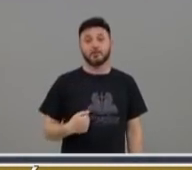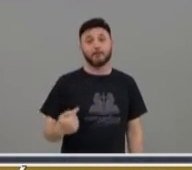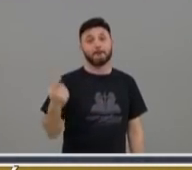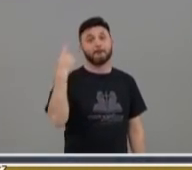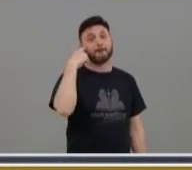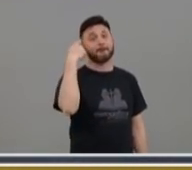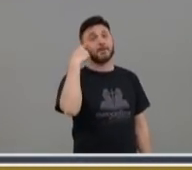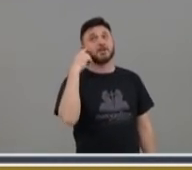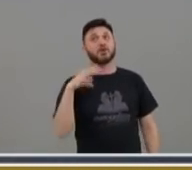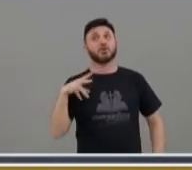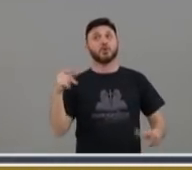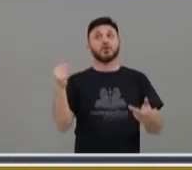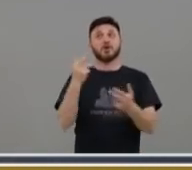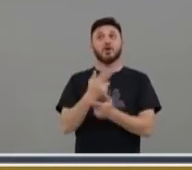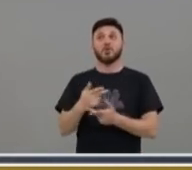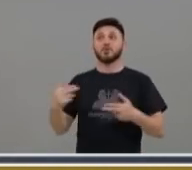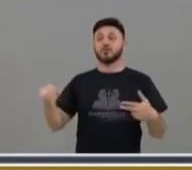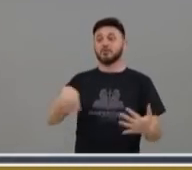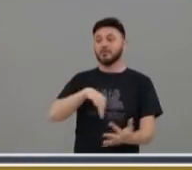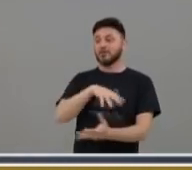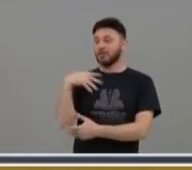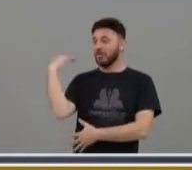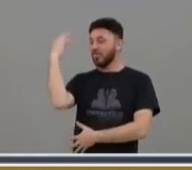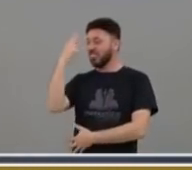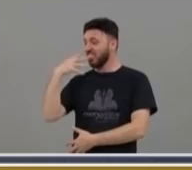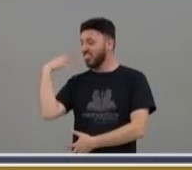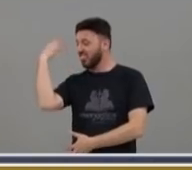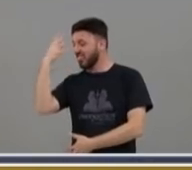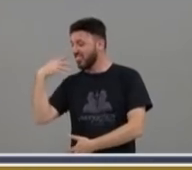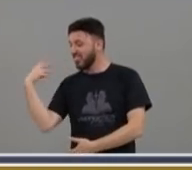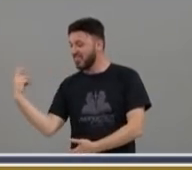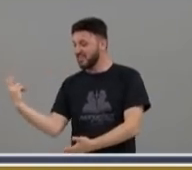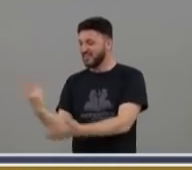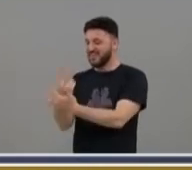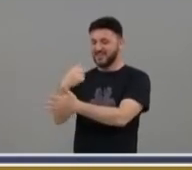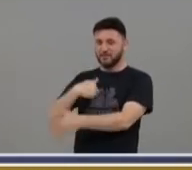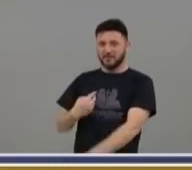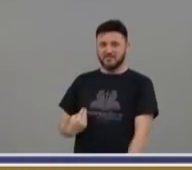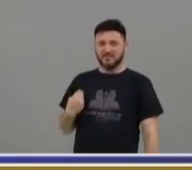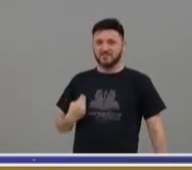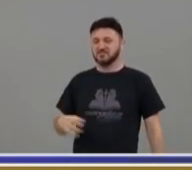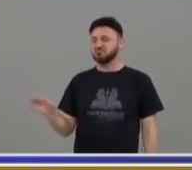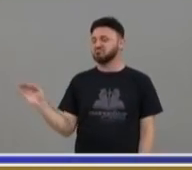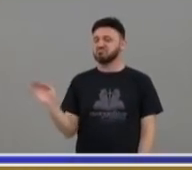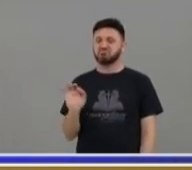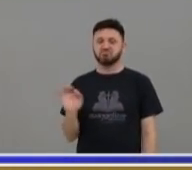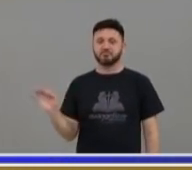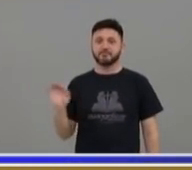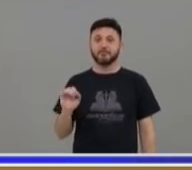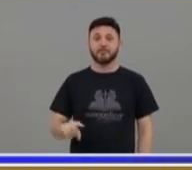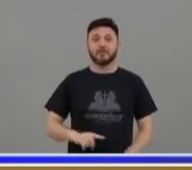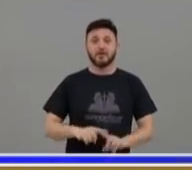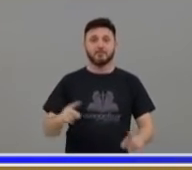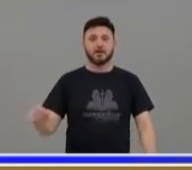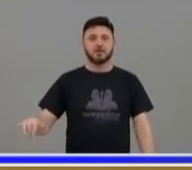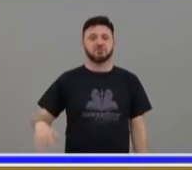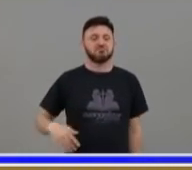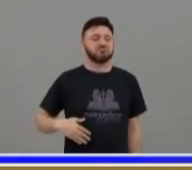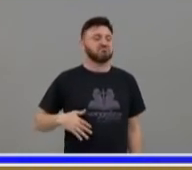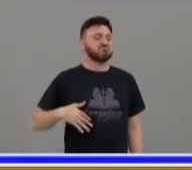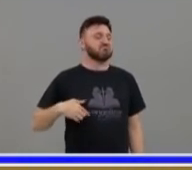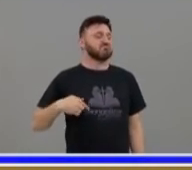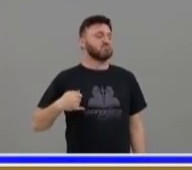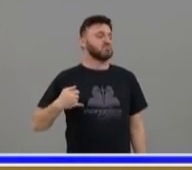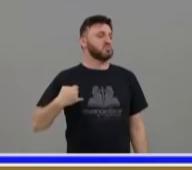Eu pensei que as coisas do mundo não iriam me derrubar.